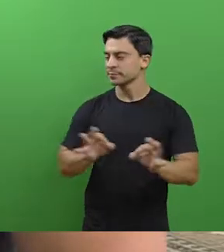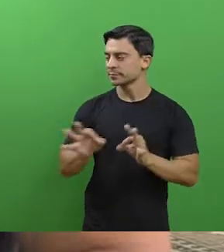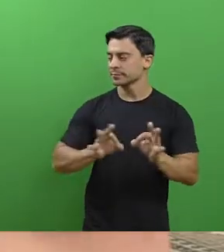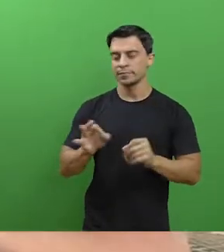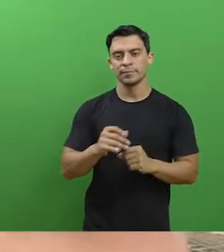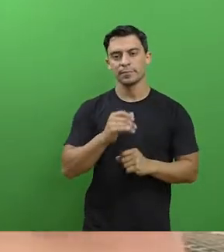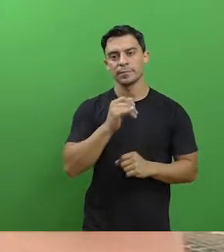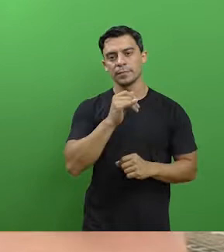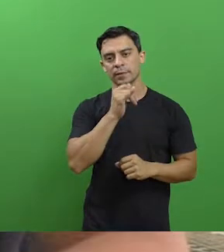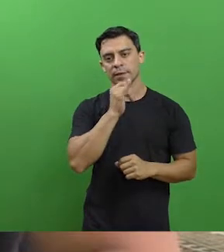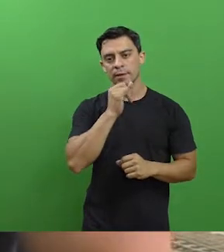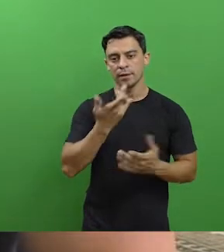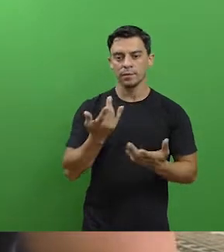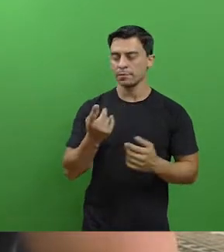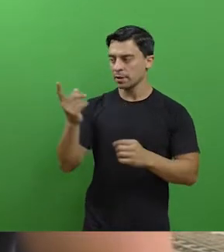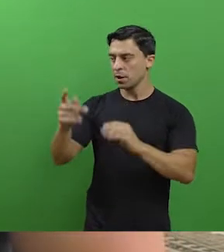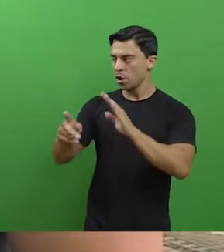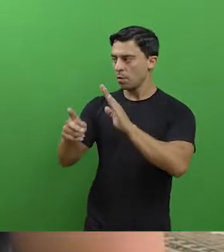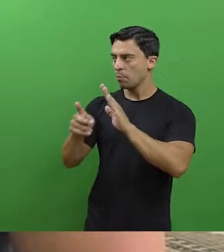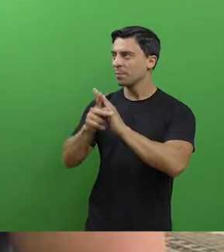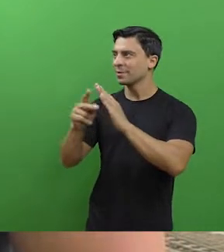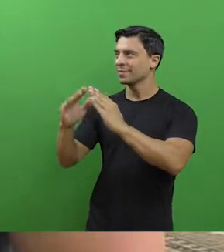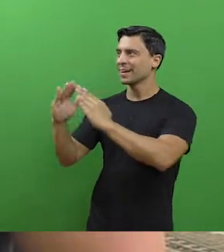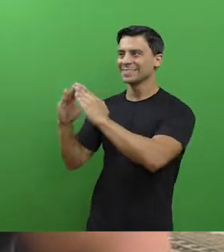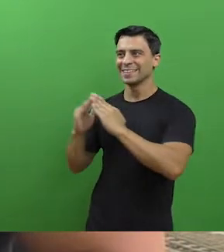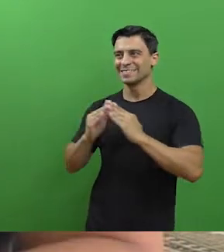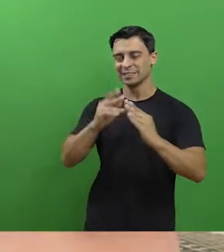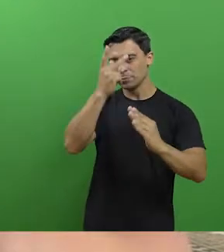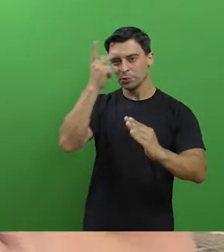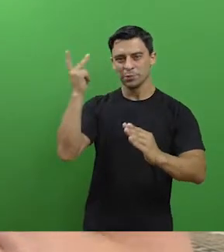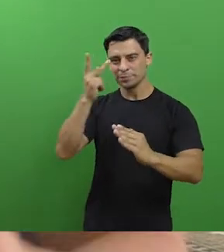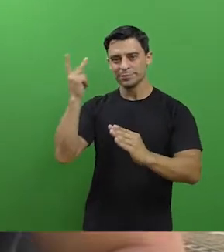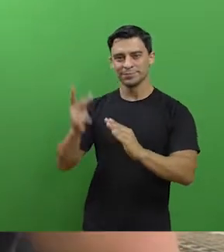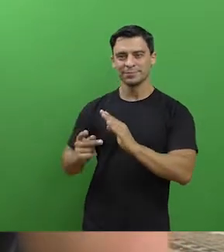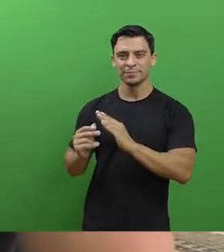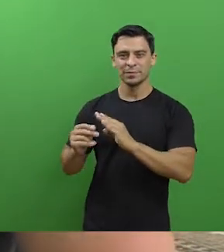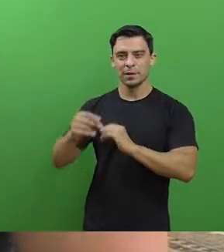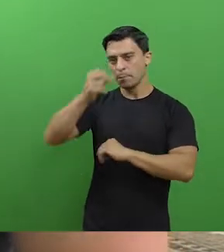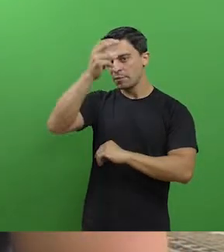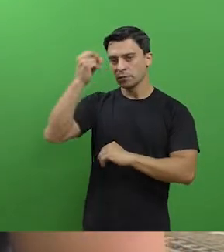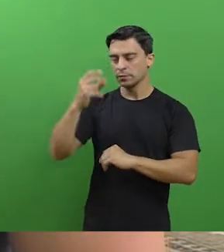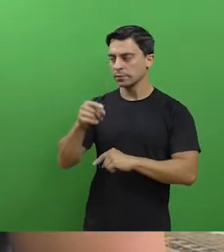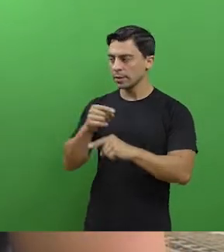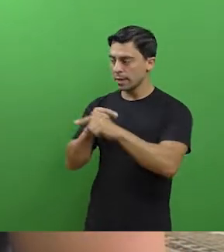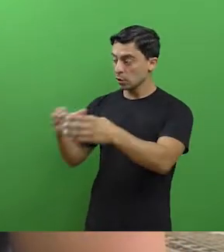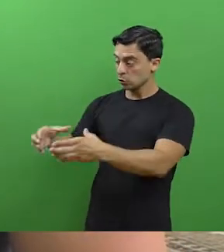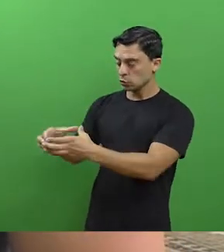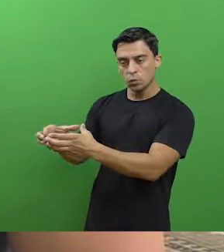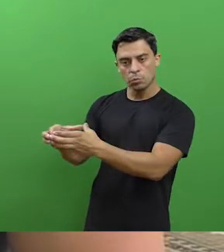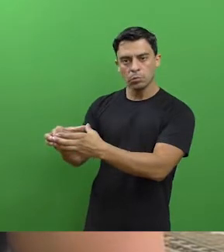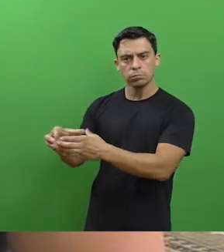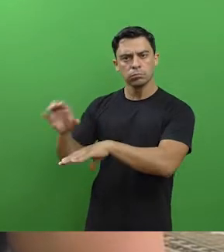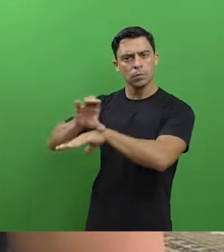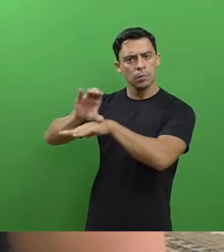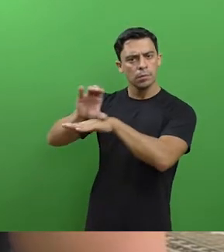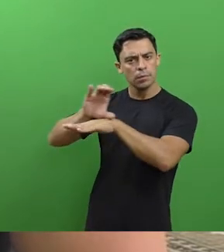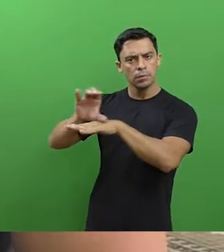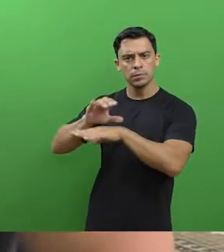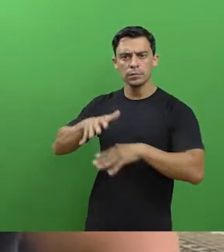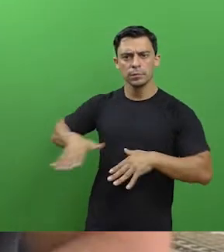de habitação ali, né? E eu estou fazendo um curso com eles. Eles estão aprendendo Libras, os funcionários